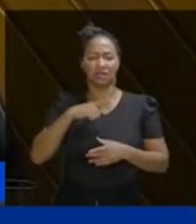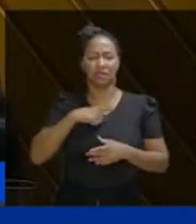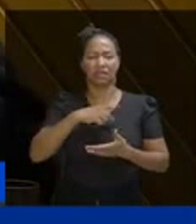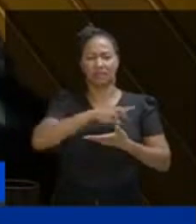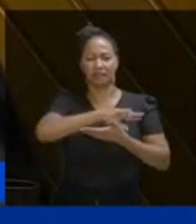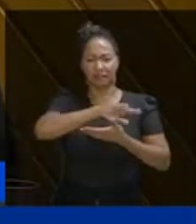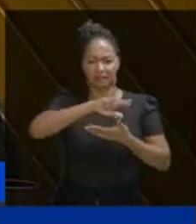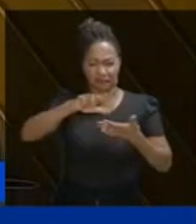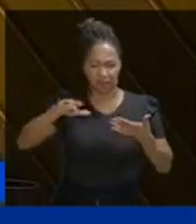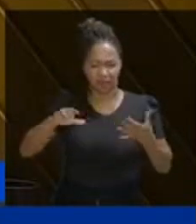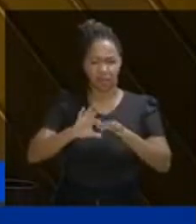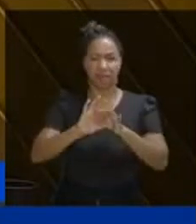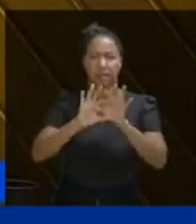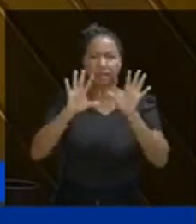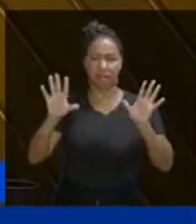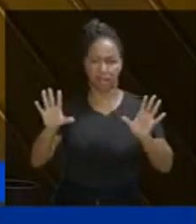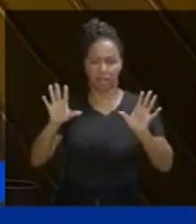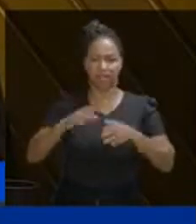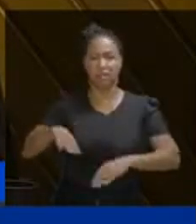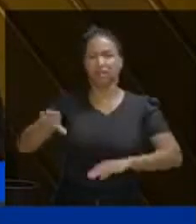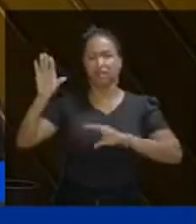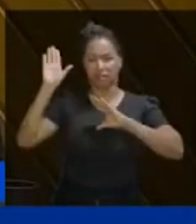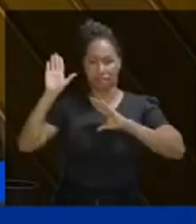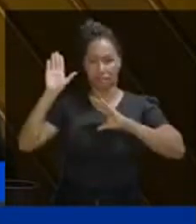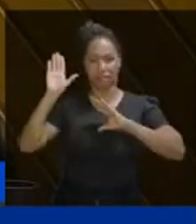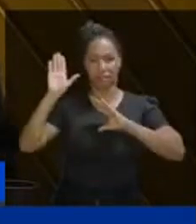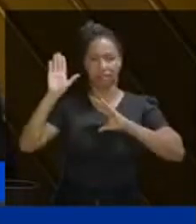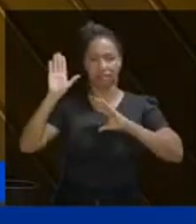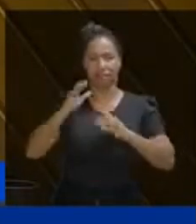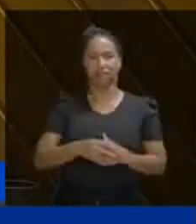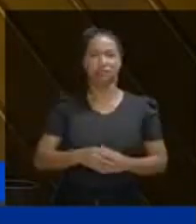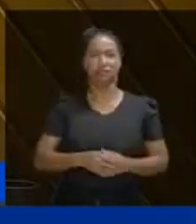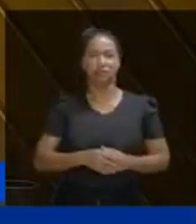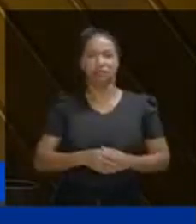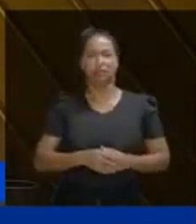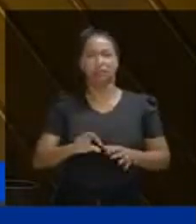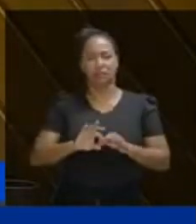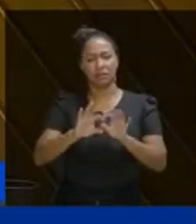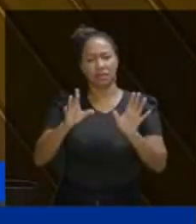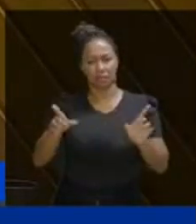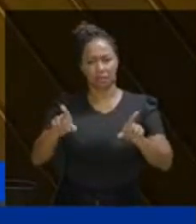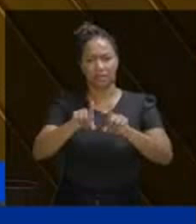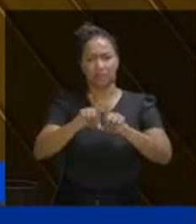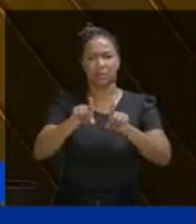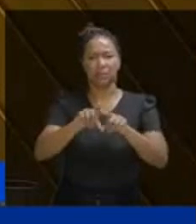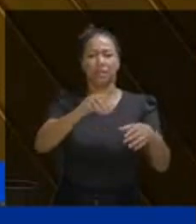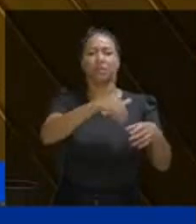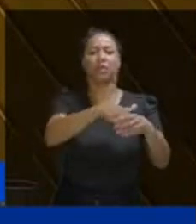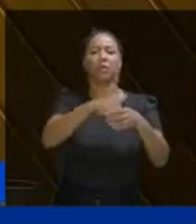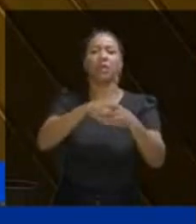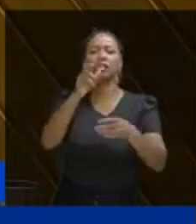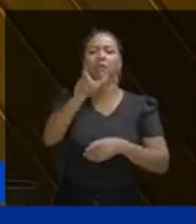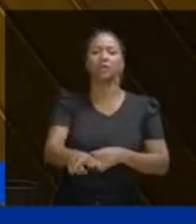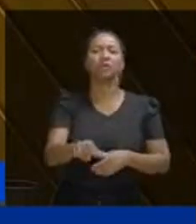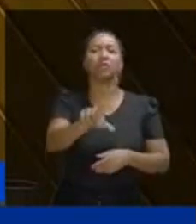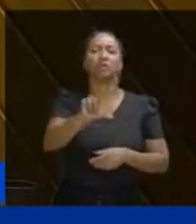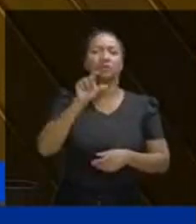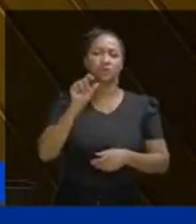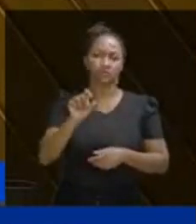normas aqui, a liberdade do candidato, de um lado, e a liberdade do eleitor na